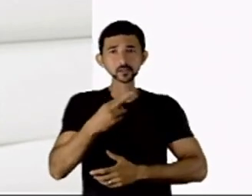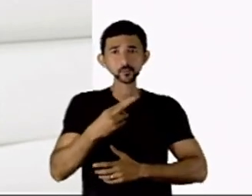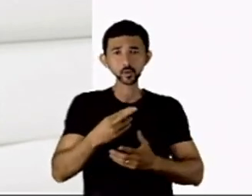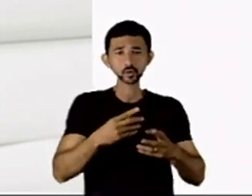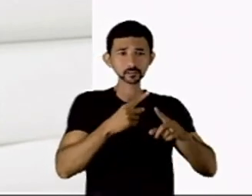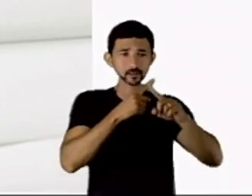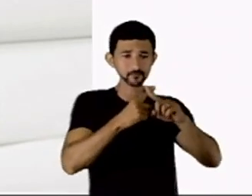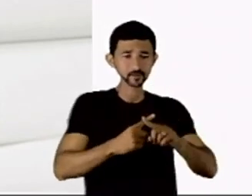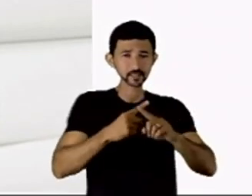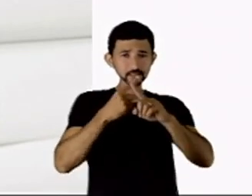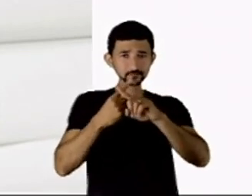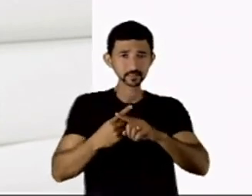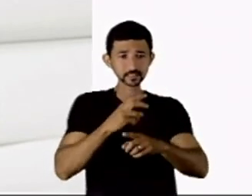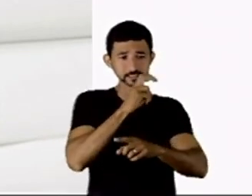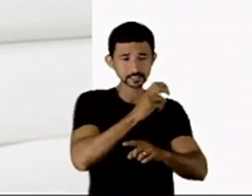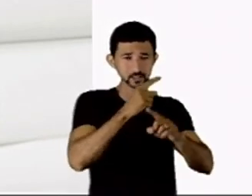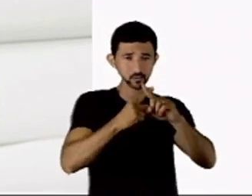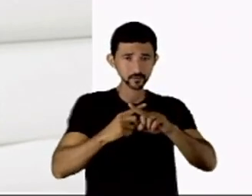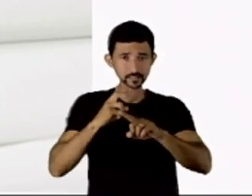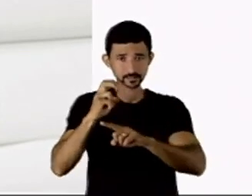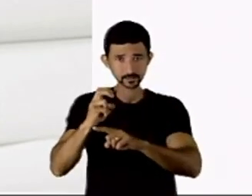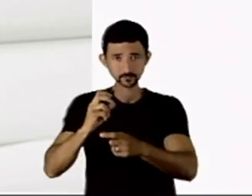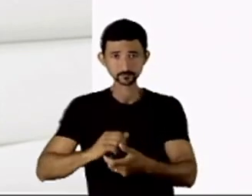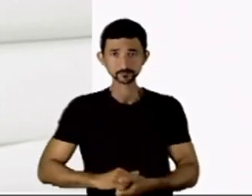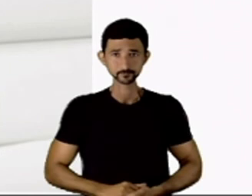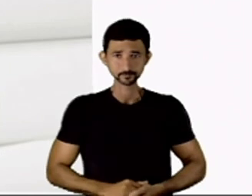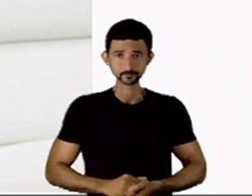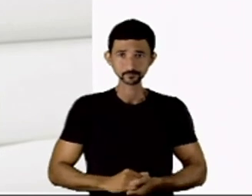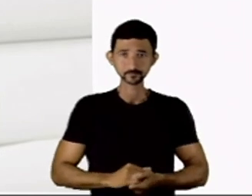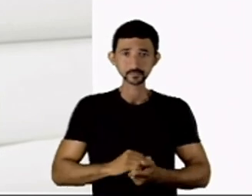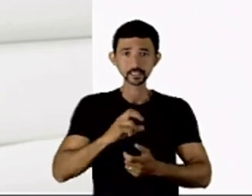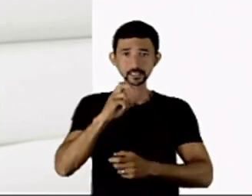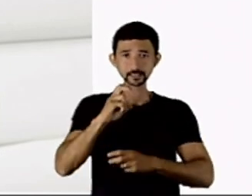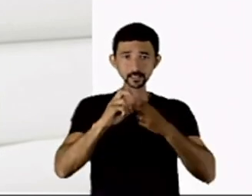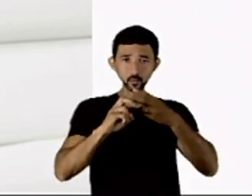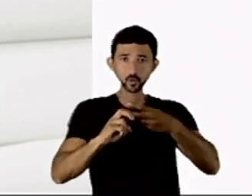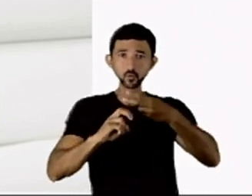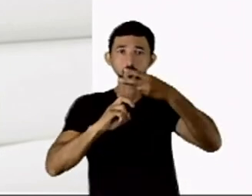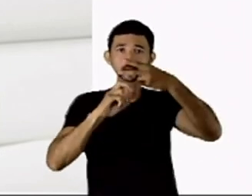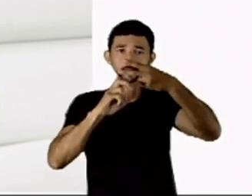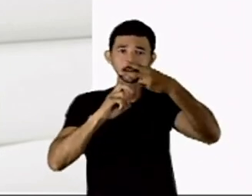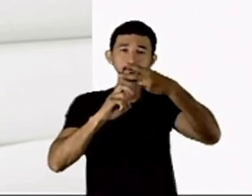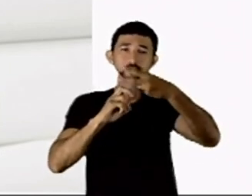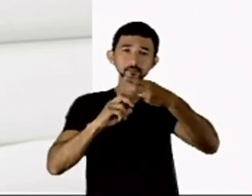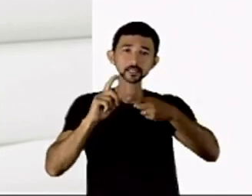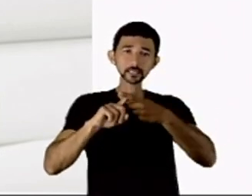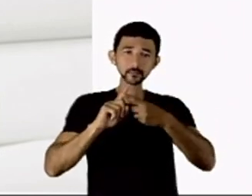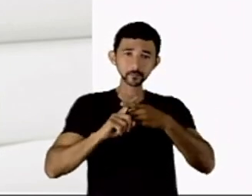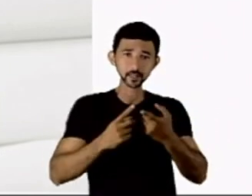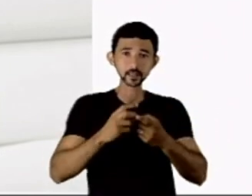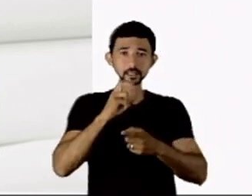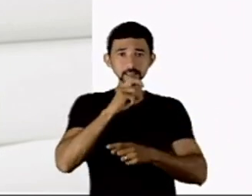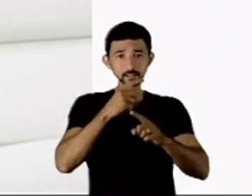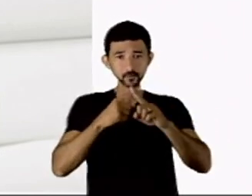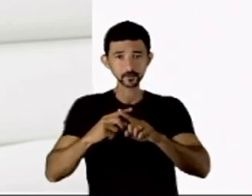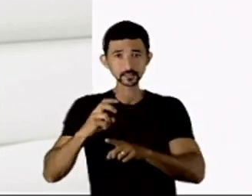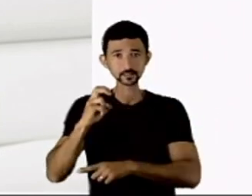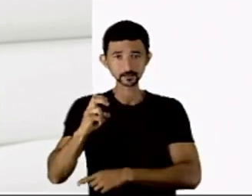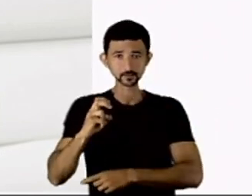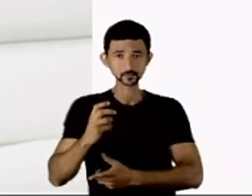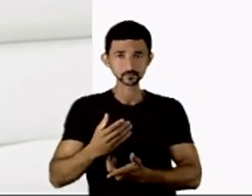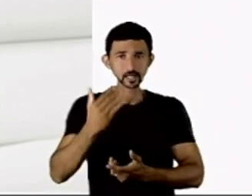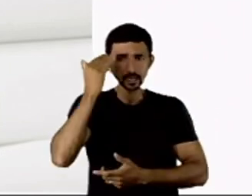resultado da multiplicação 5 vezes 5, que 5 ao quadrado também é 5 vezes 5. Eu quero que